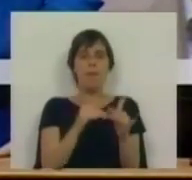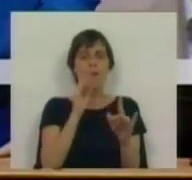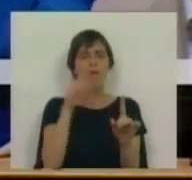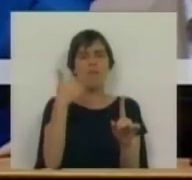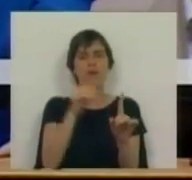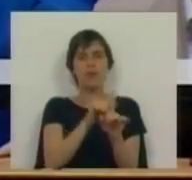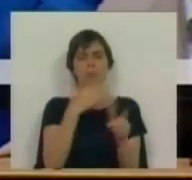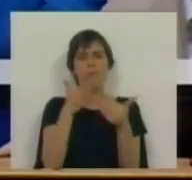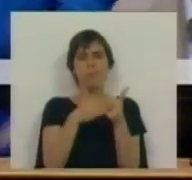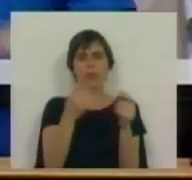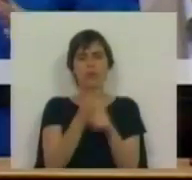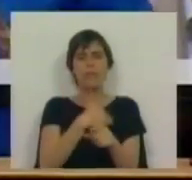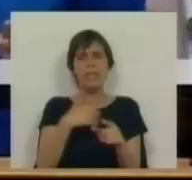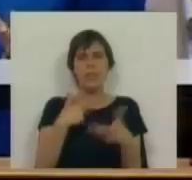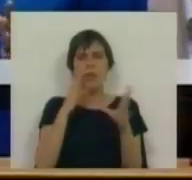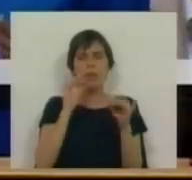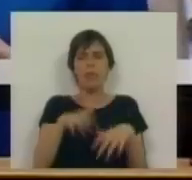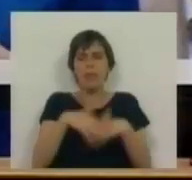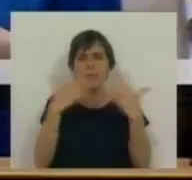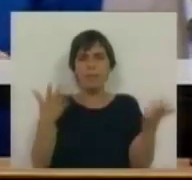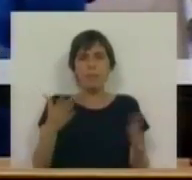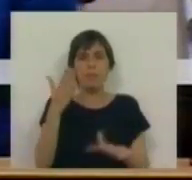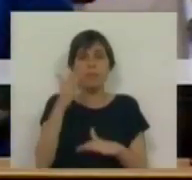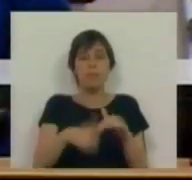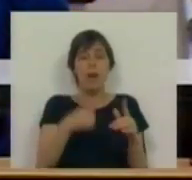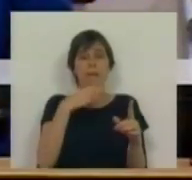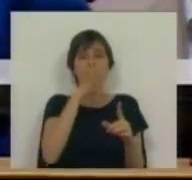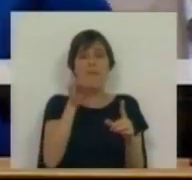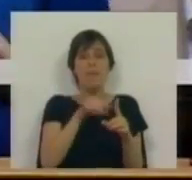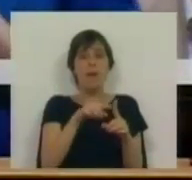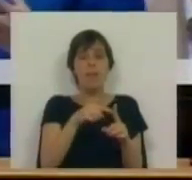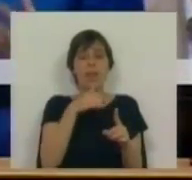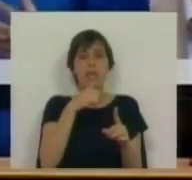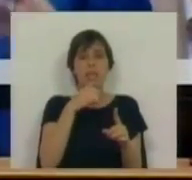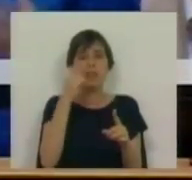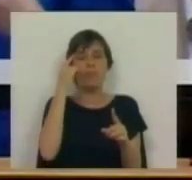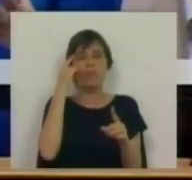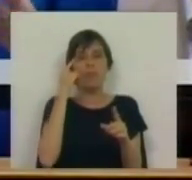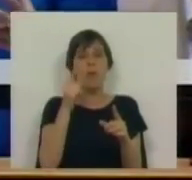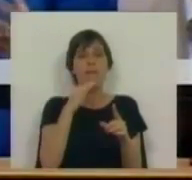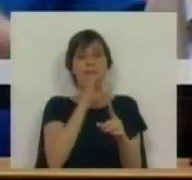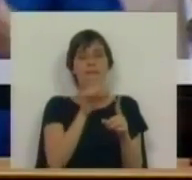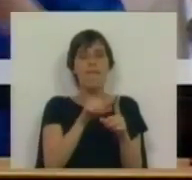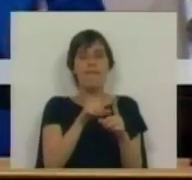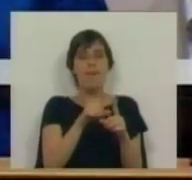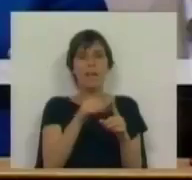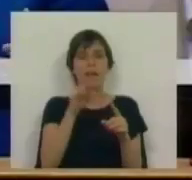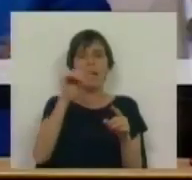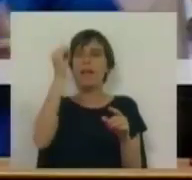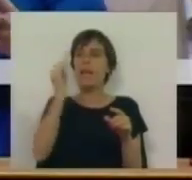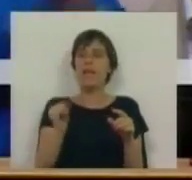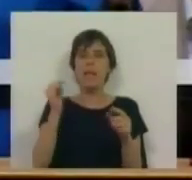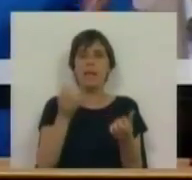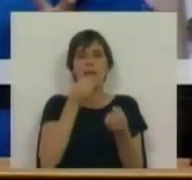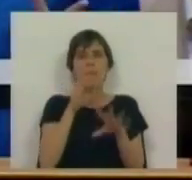seu futuro, para a velhice, para a saúde, para a educação. E há um membro da família que decide jogar o dinheiro da família no casino.